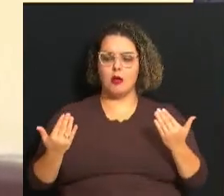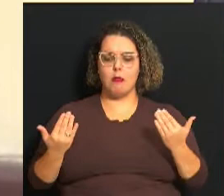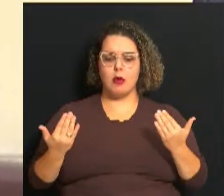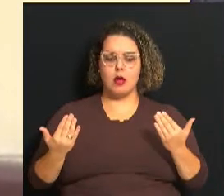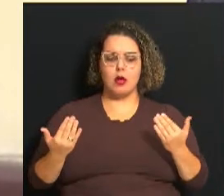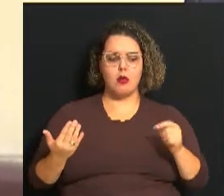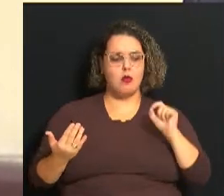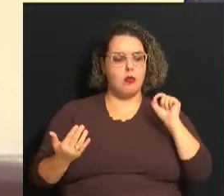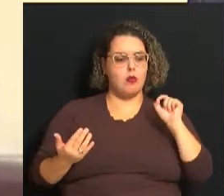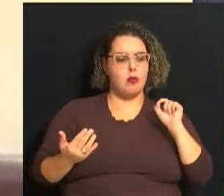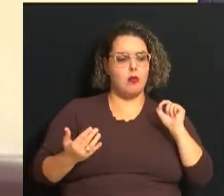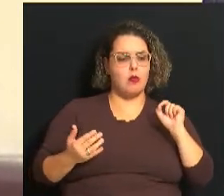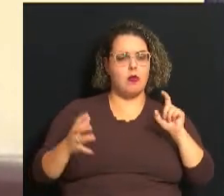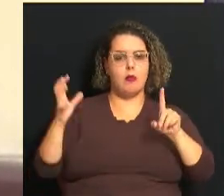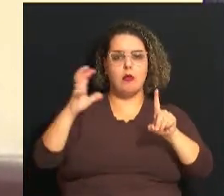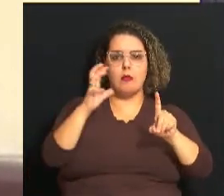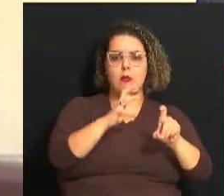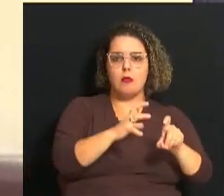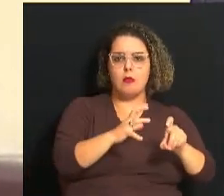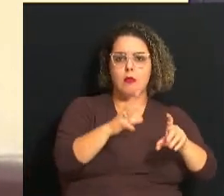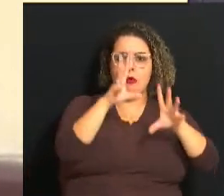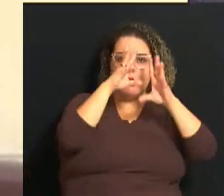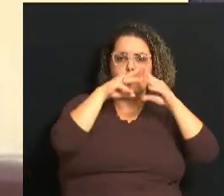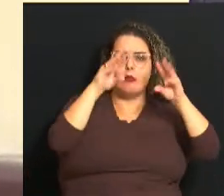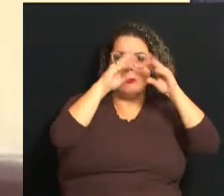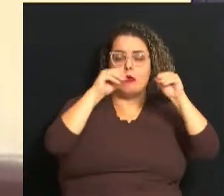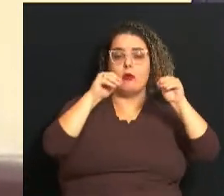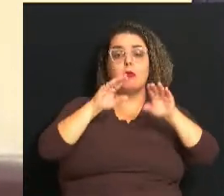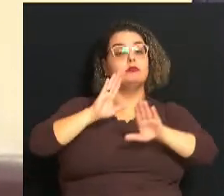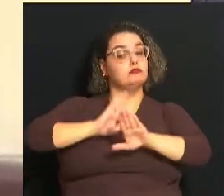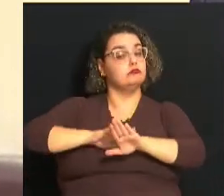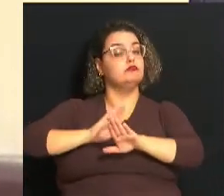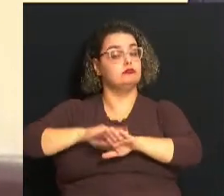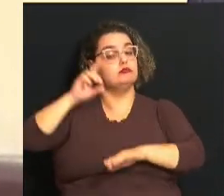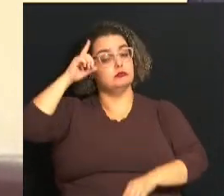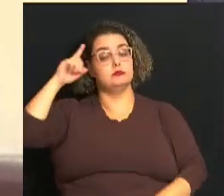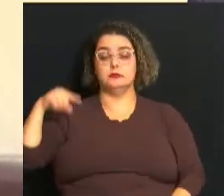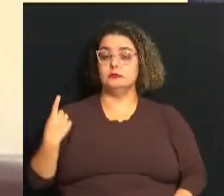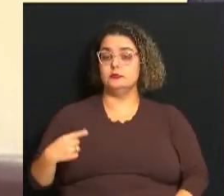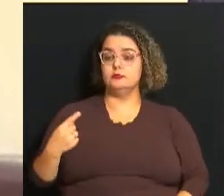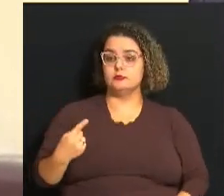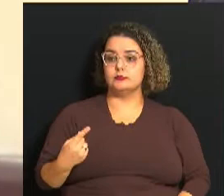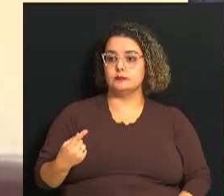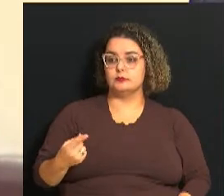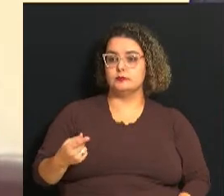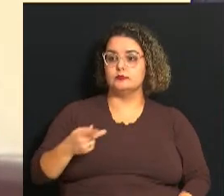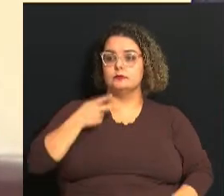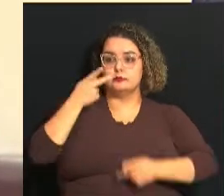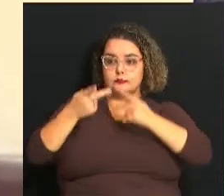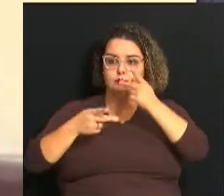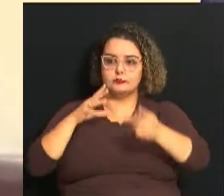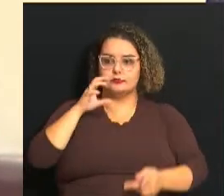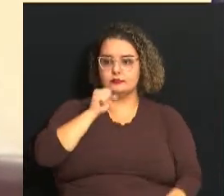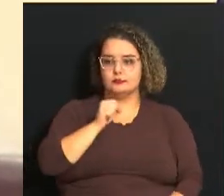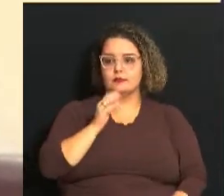seria um assédio moral em abstrato como a prática cotidiana do seu dia a dia então vou passar aqui rapidamente prometo que depois a gente se alguém